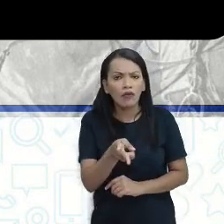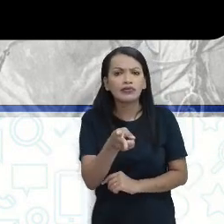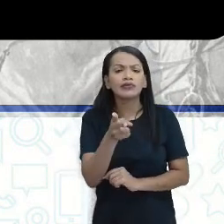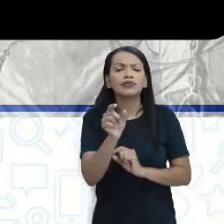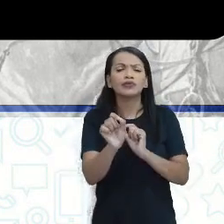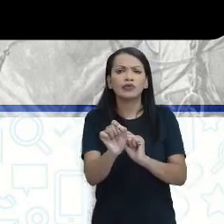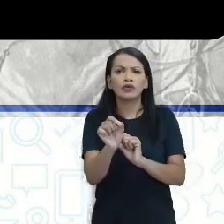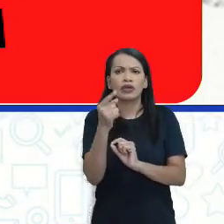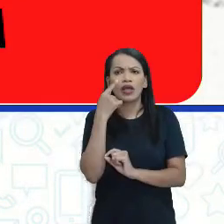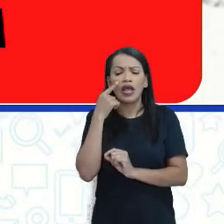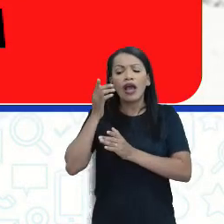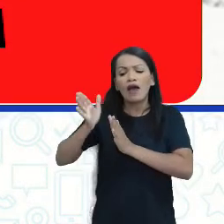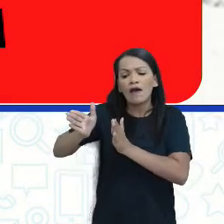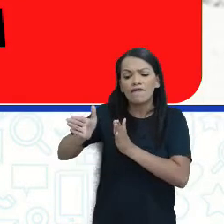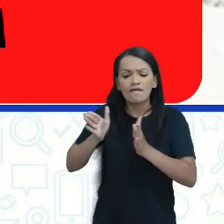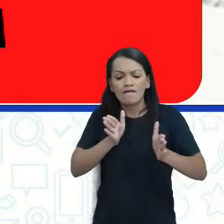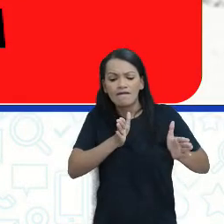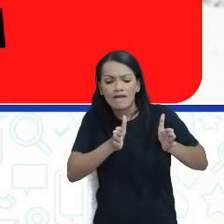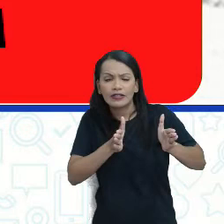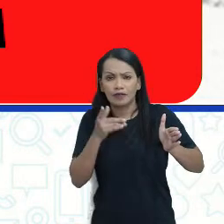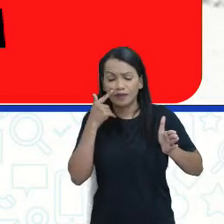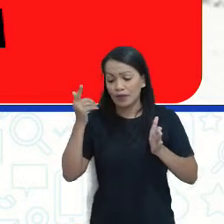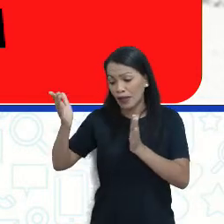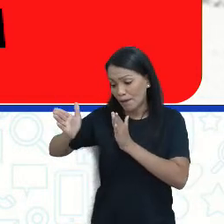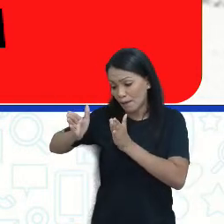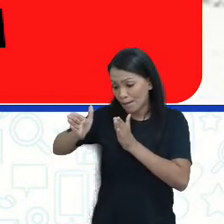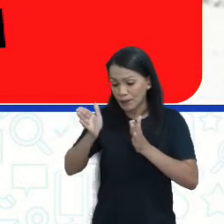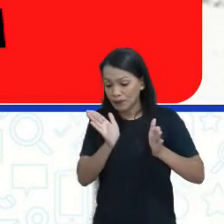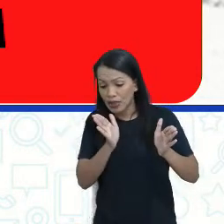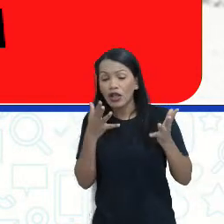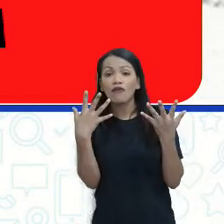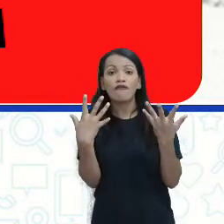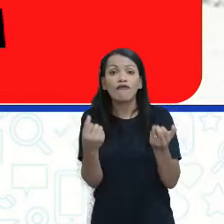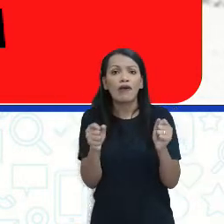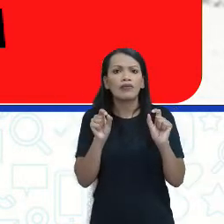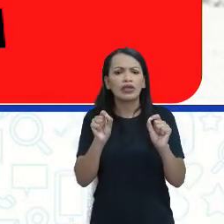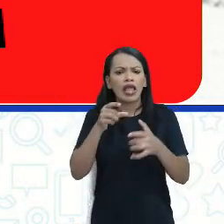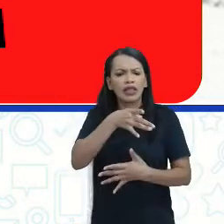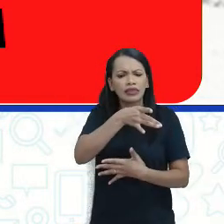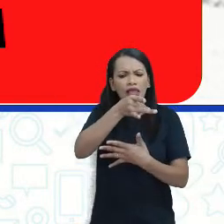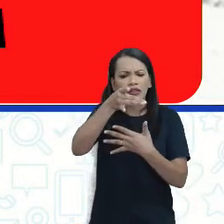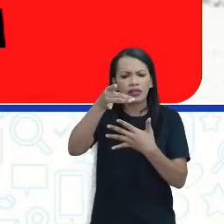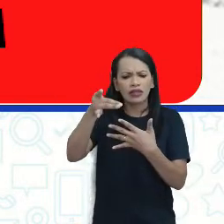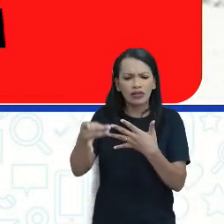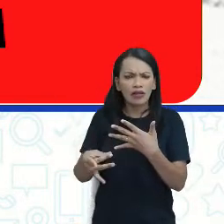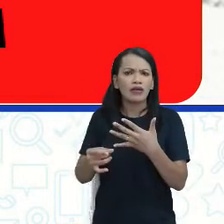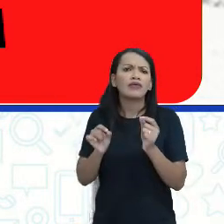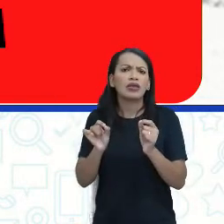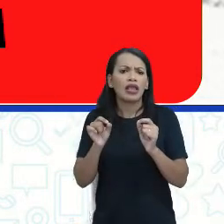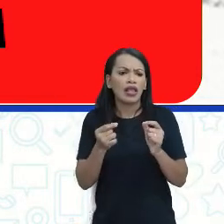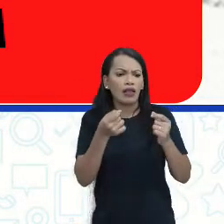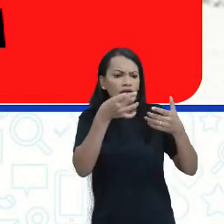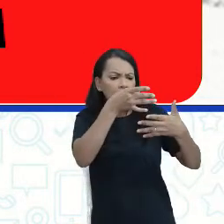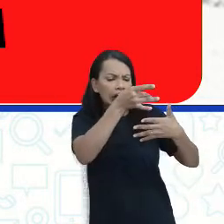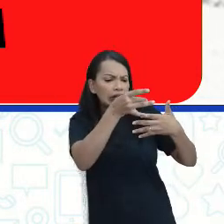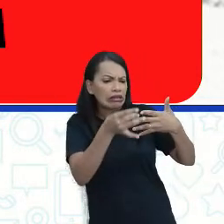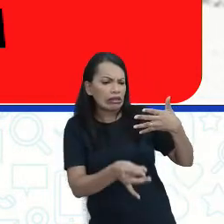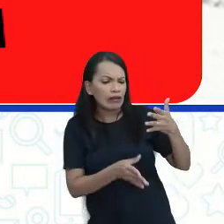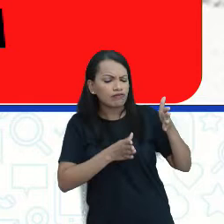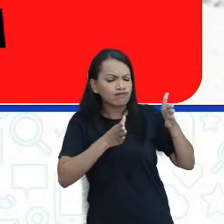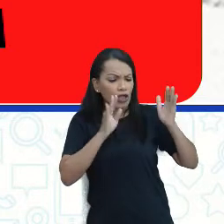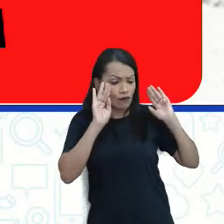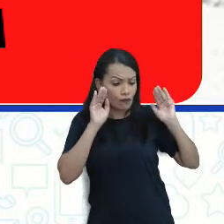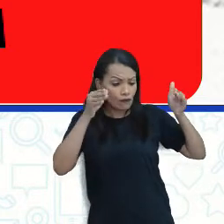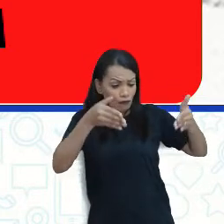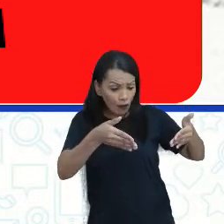às fases da Segunda Guerra Mundial. E vamos trabalhar especificamente a segunda fase, né? A fase tem até um